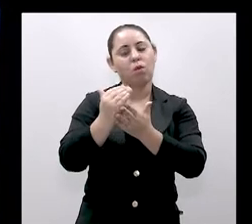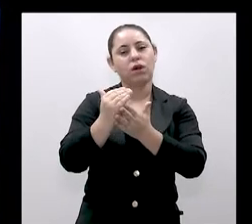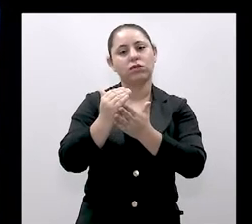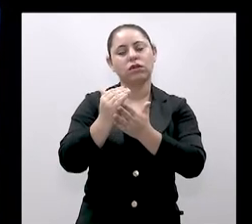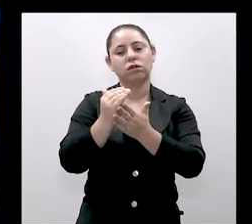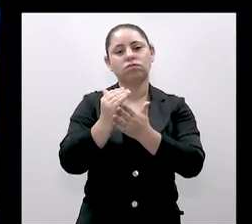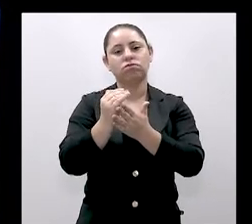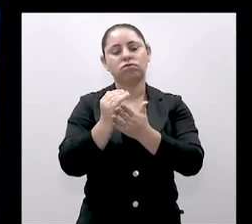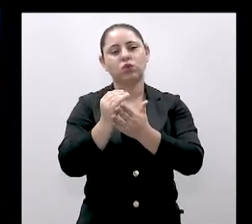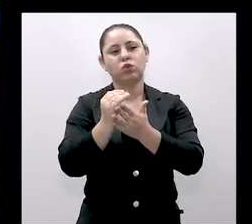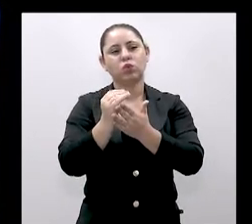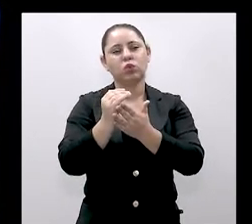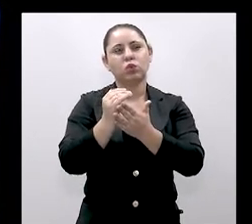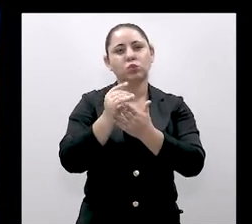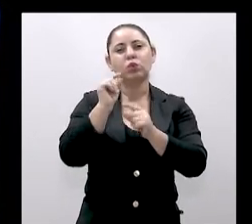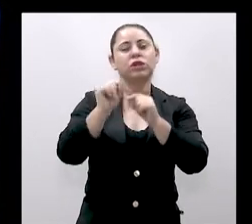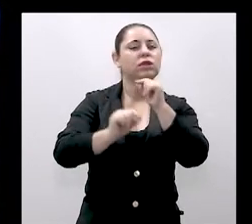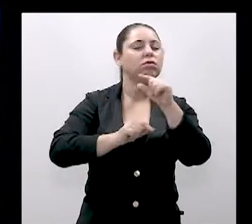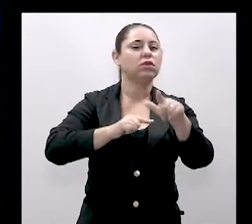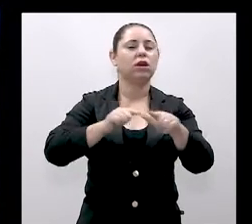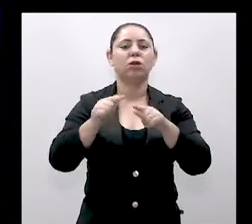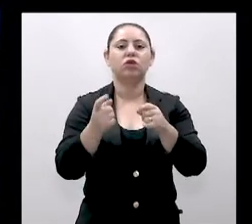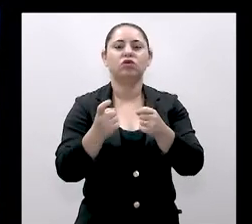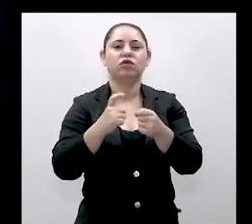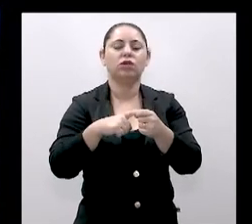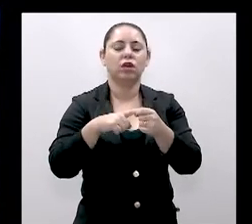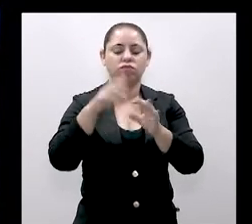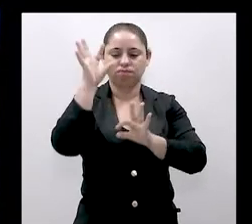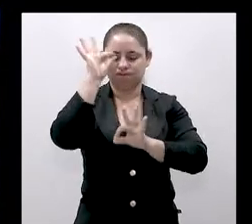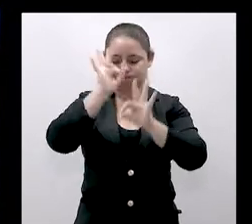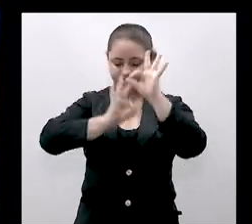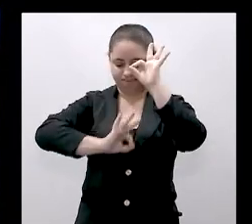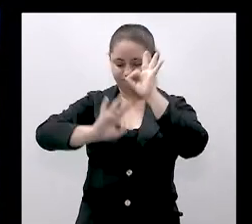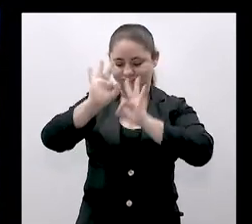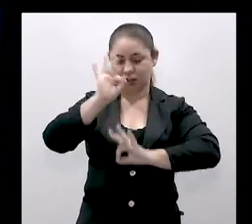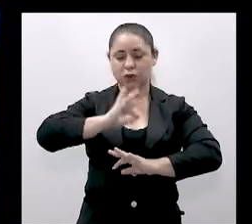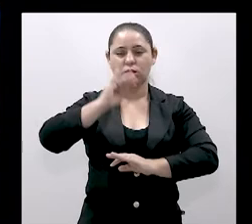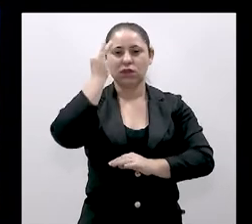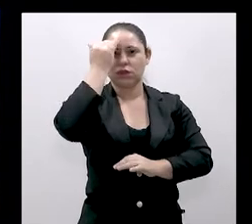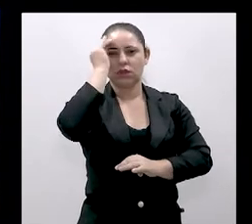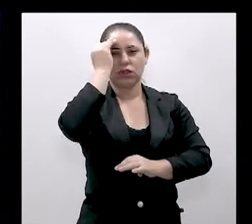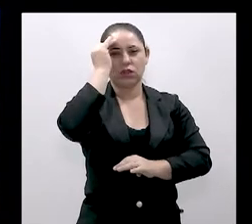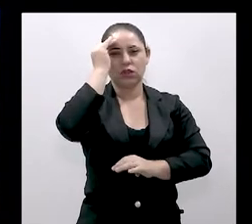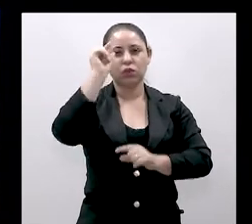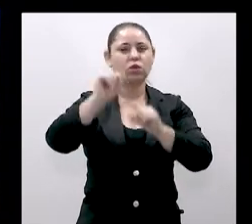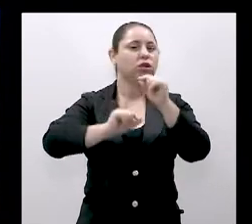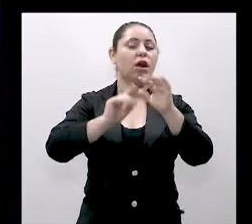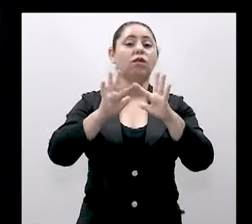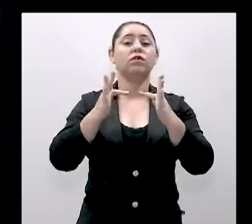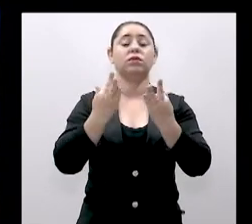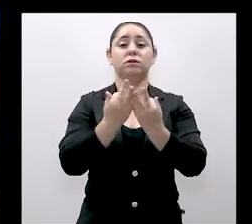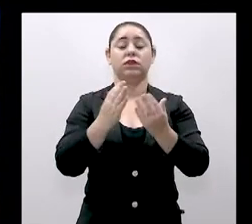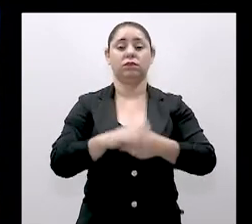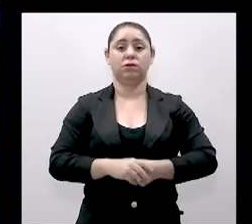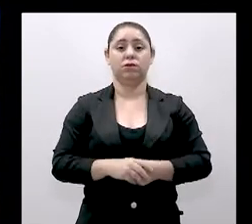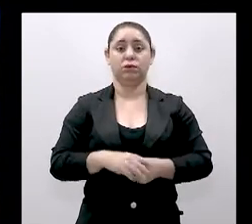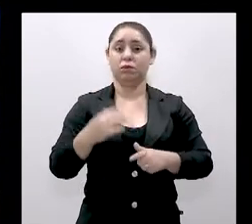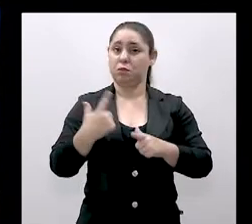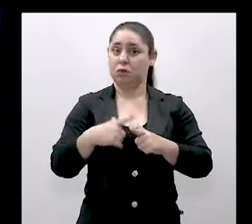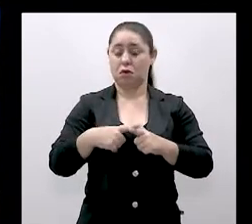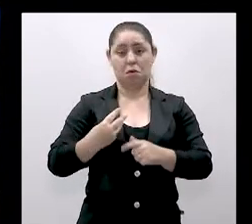reconstrução e nesse momento é eu entendi muito bem o que era a família